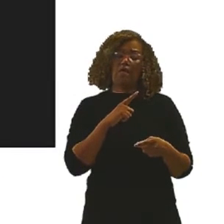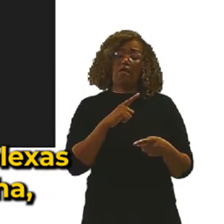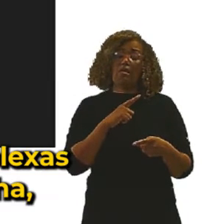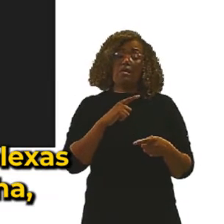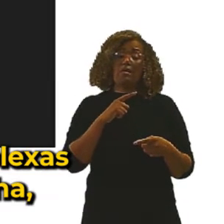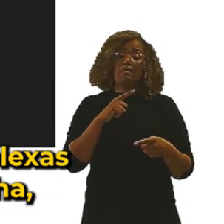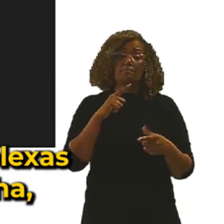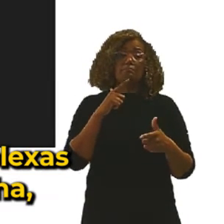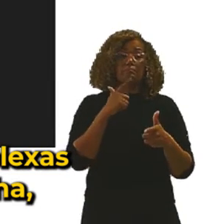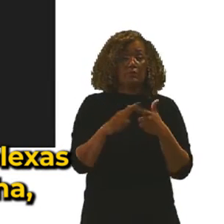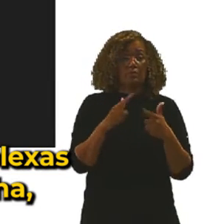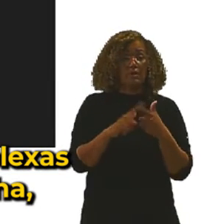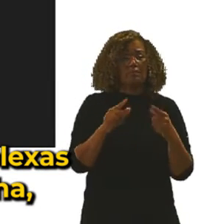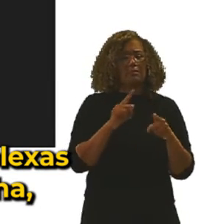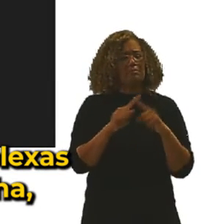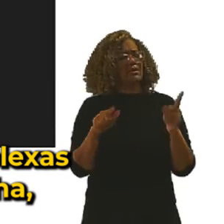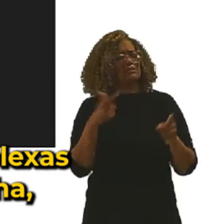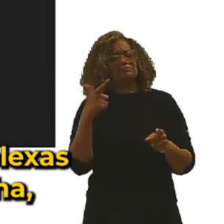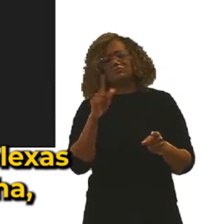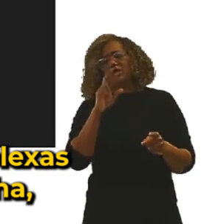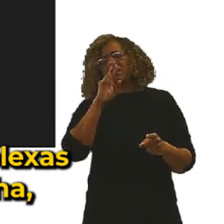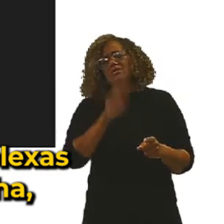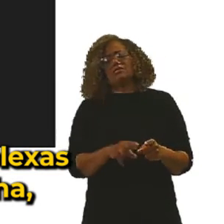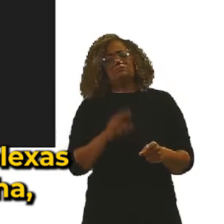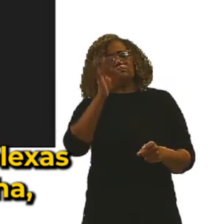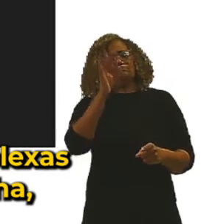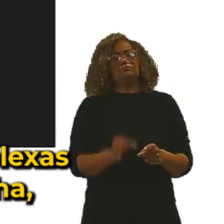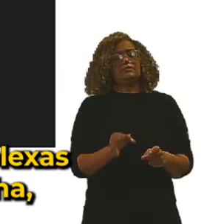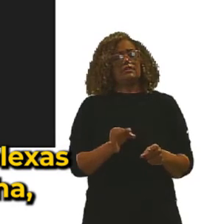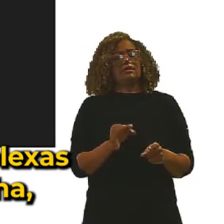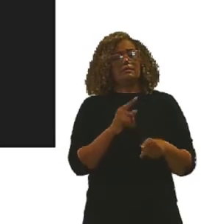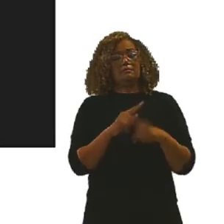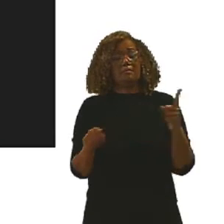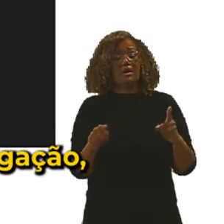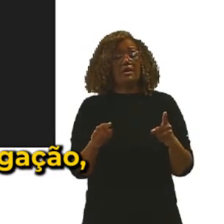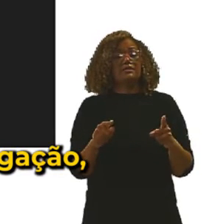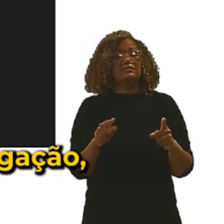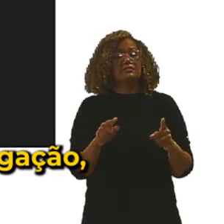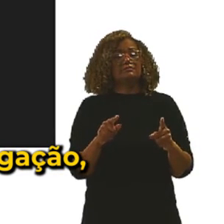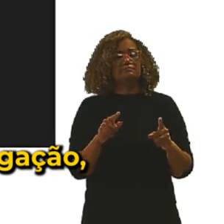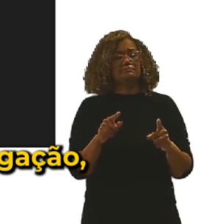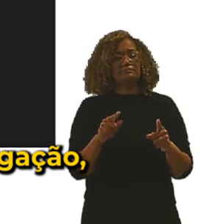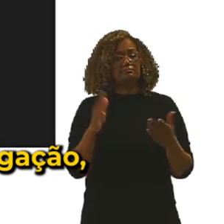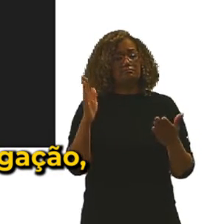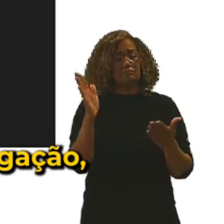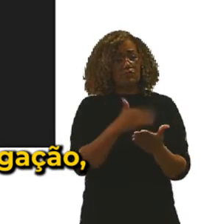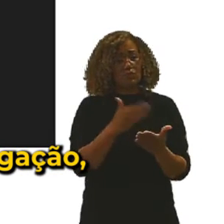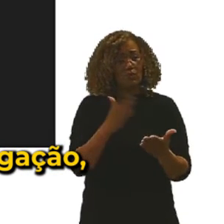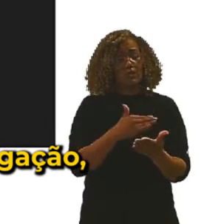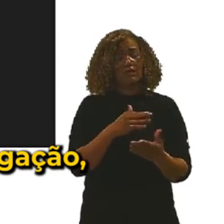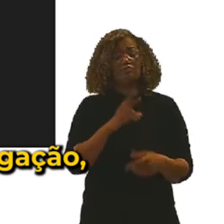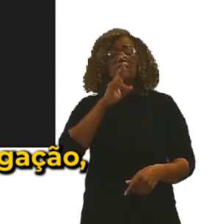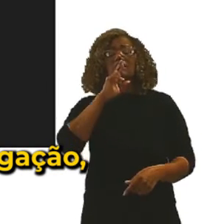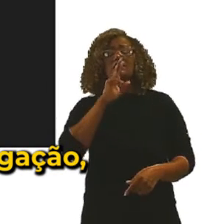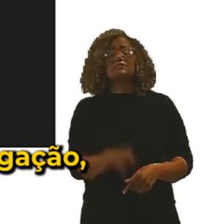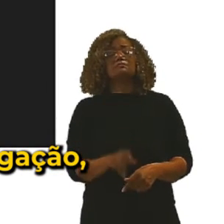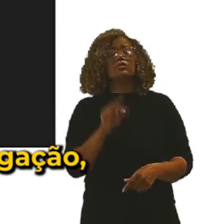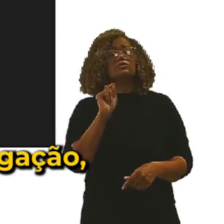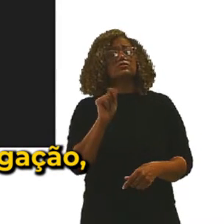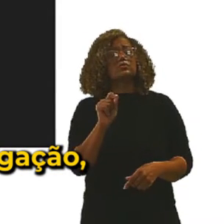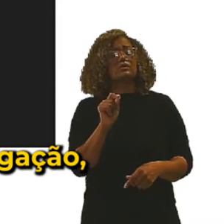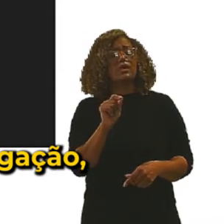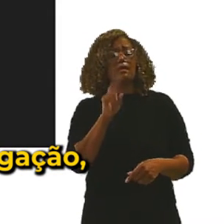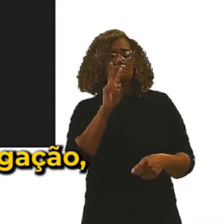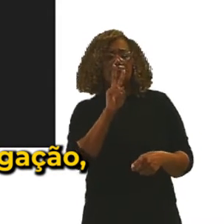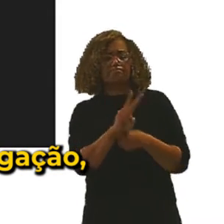pontuais. Então, nós temos que ter respostas complexas, que na gramática da Lei Maria da Penha significa respostas para